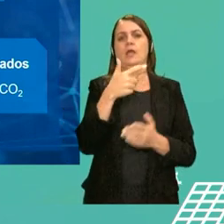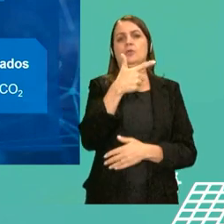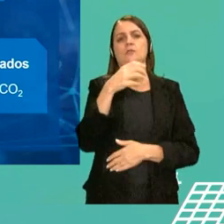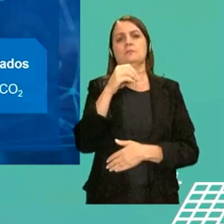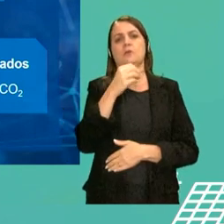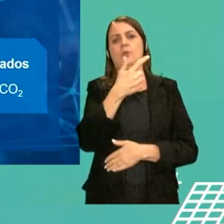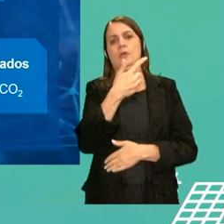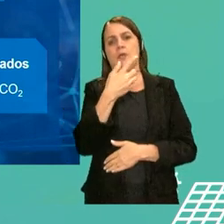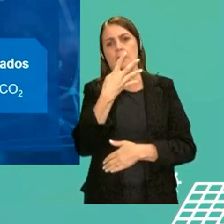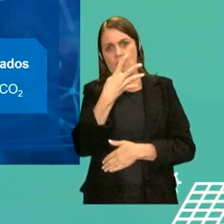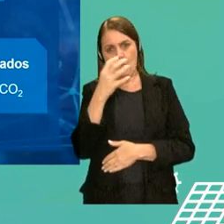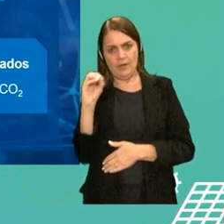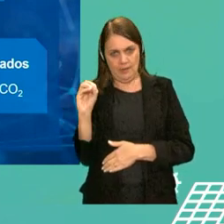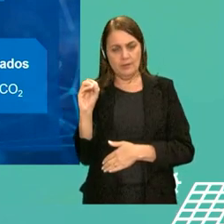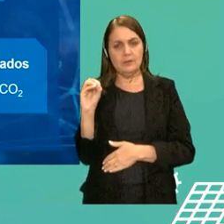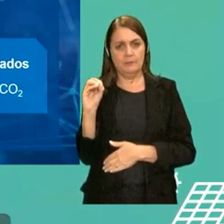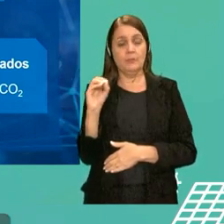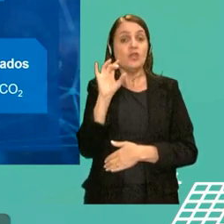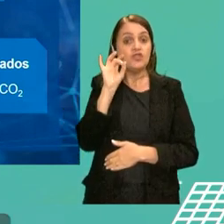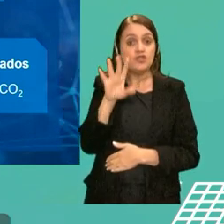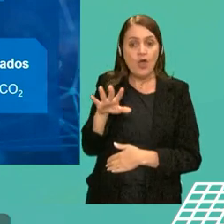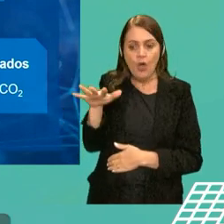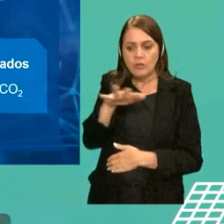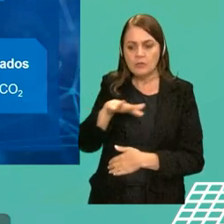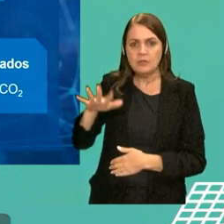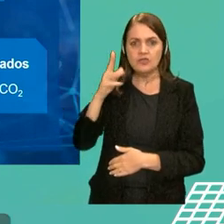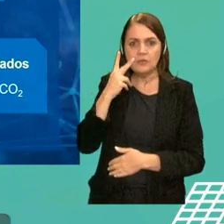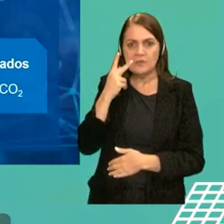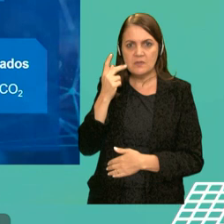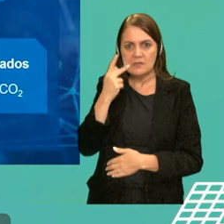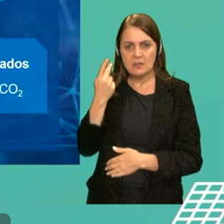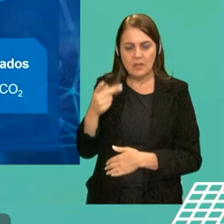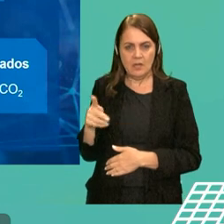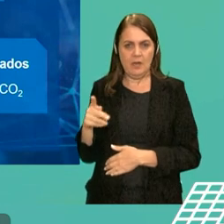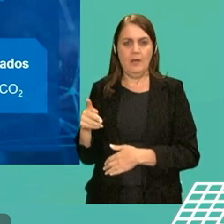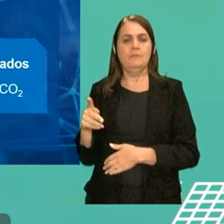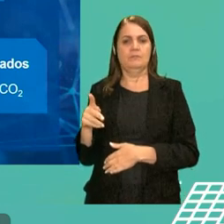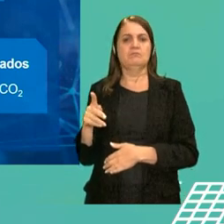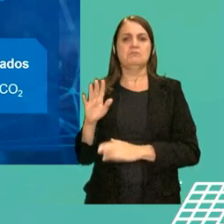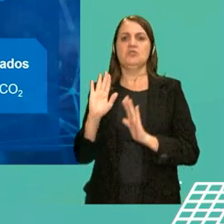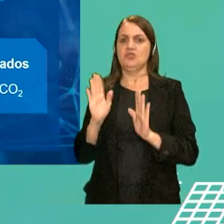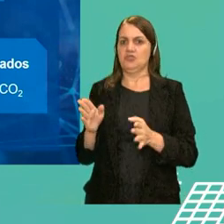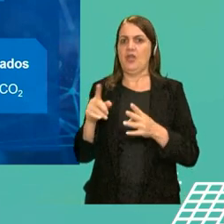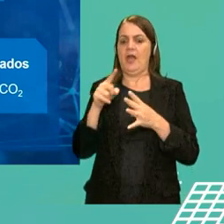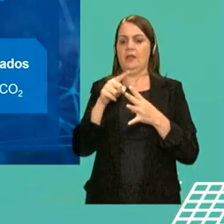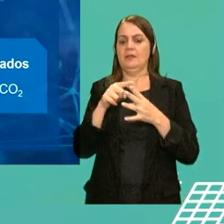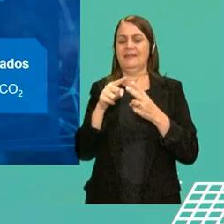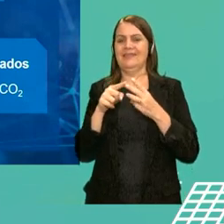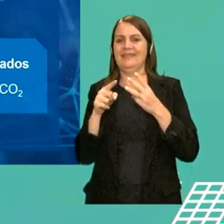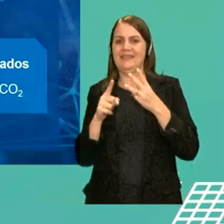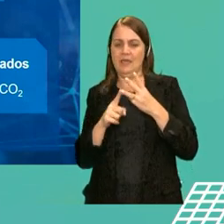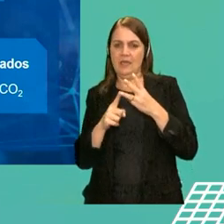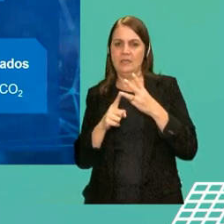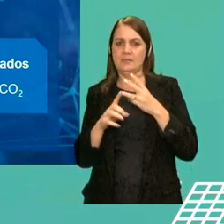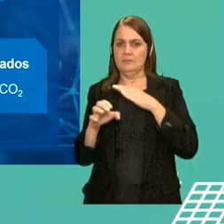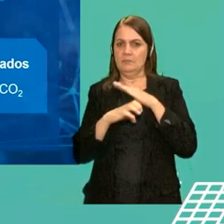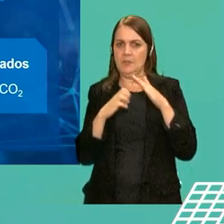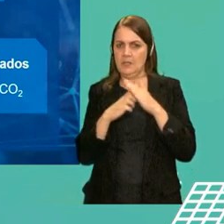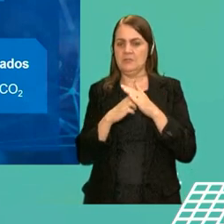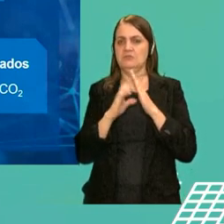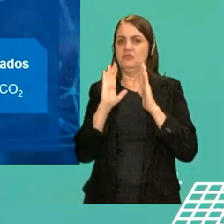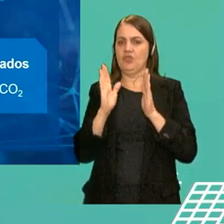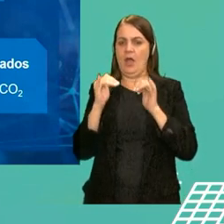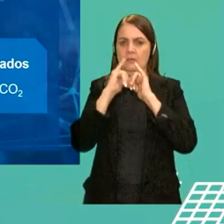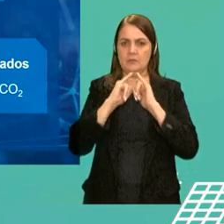região aí, do Ceará, 14 bi anunciados por 3 empresas em 12 meses, né, no porto de PC.